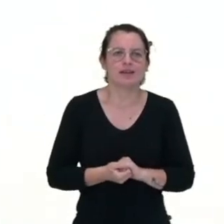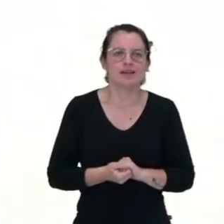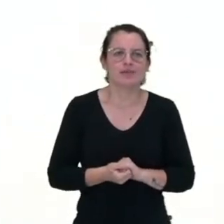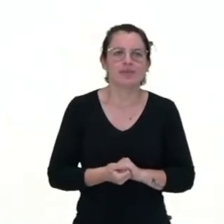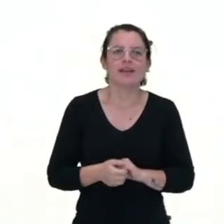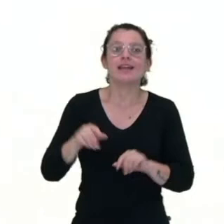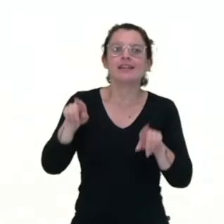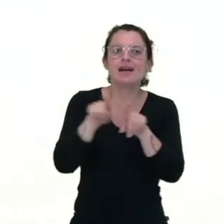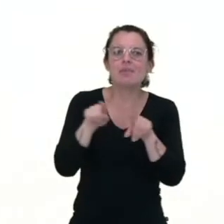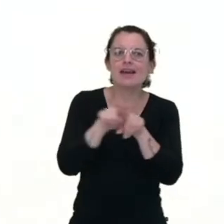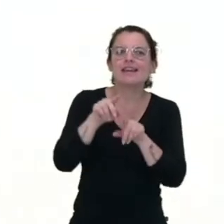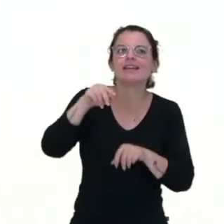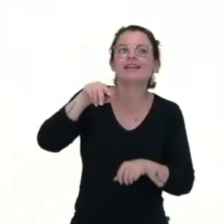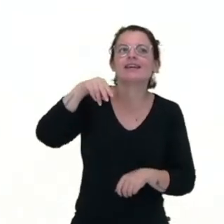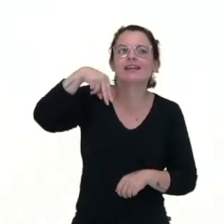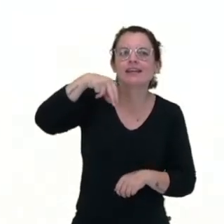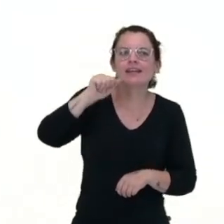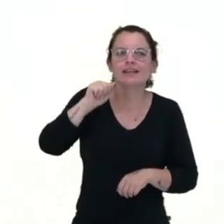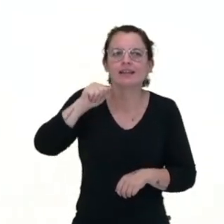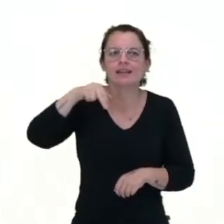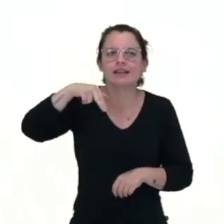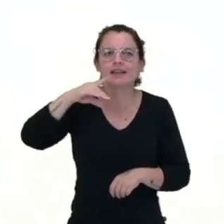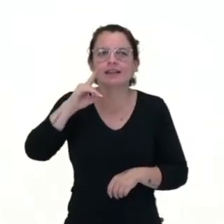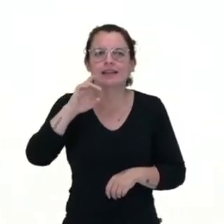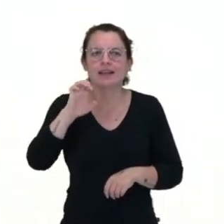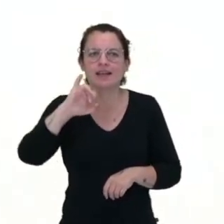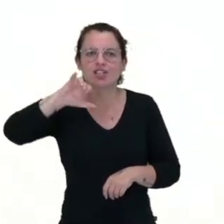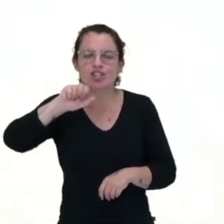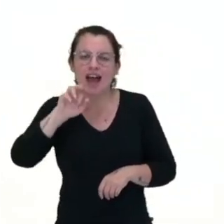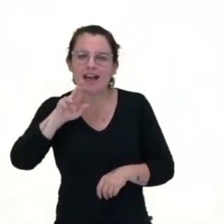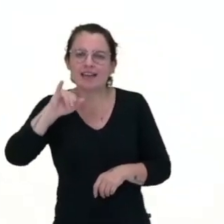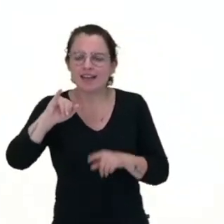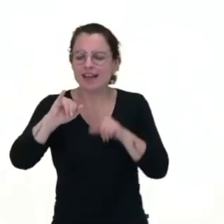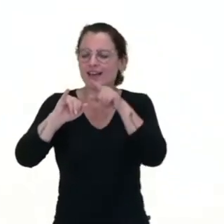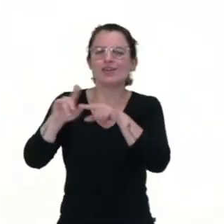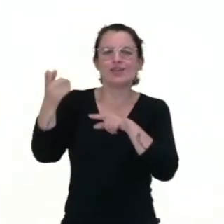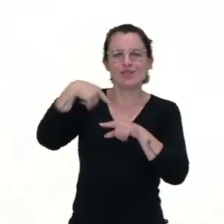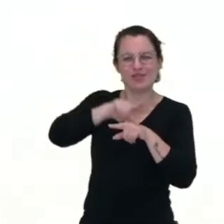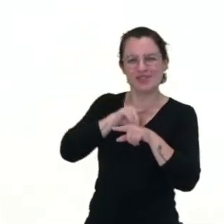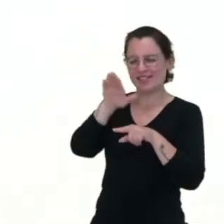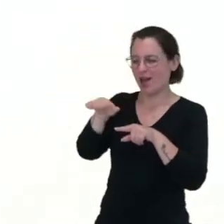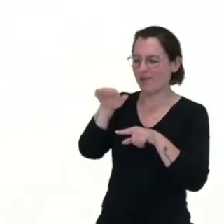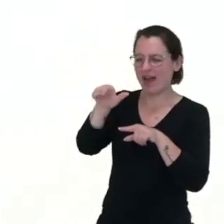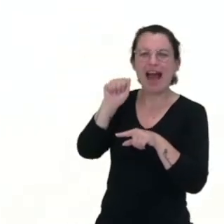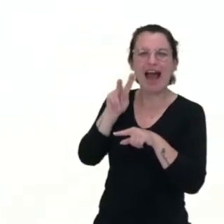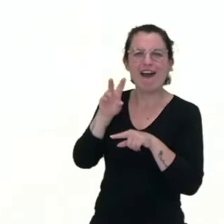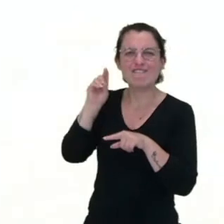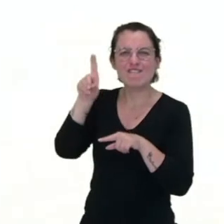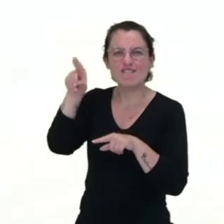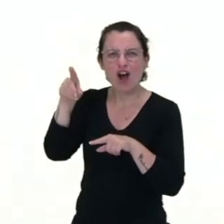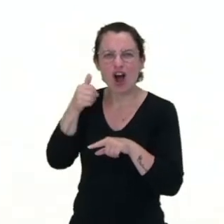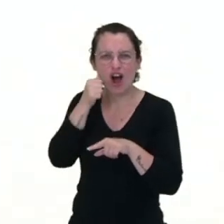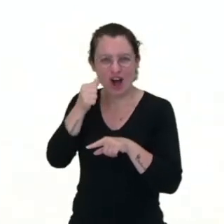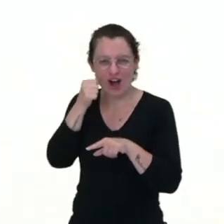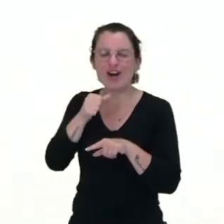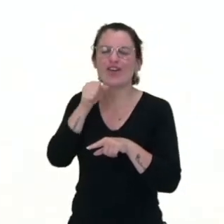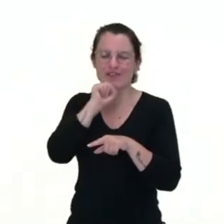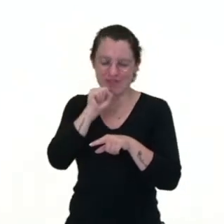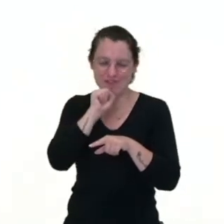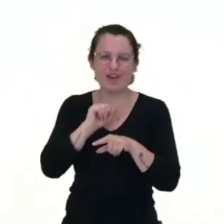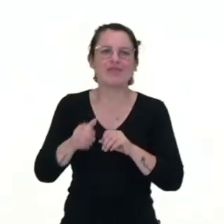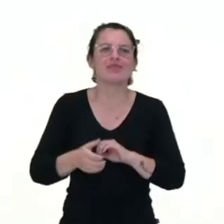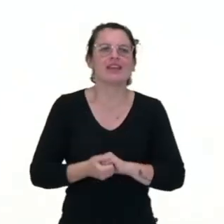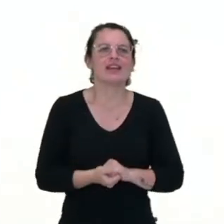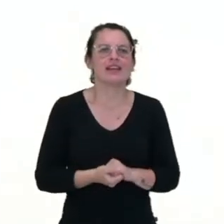nossa avó. Criou também a terra, que tinha, né, até então o formato de uma rodela, estendendo-se até